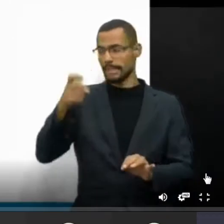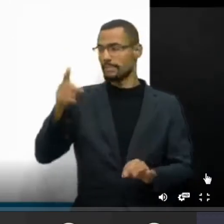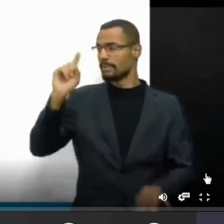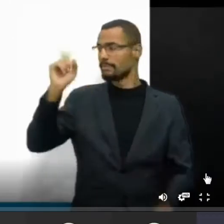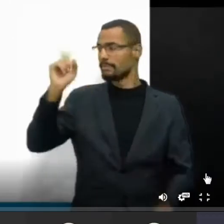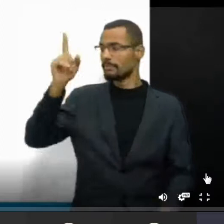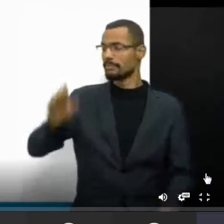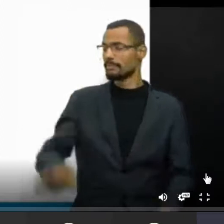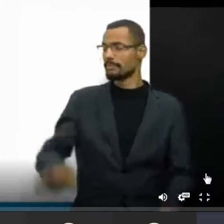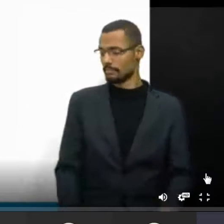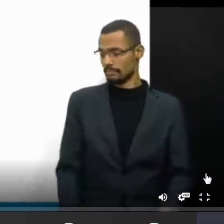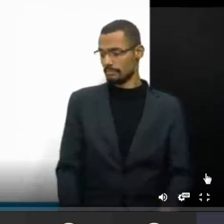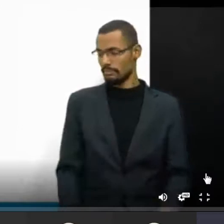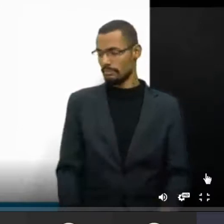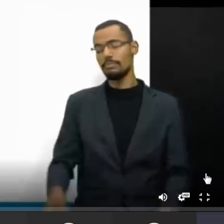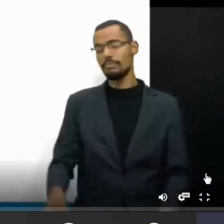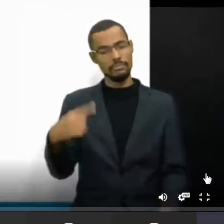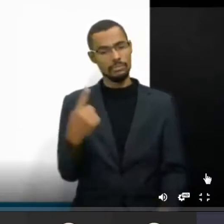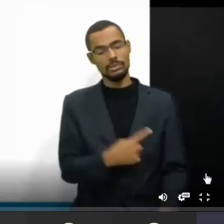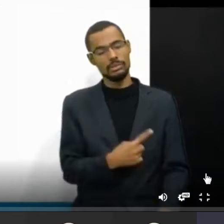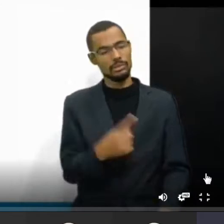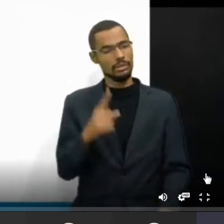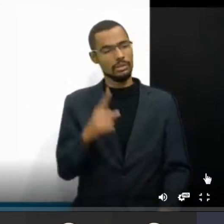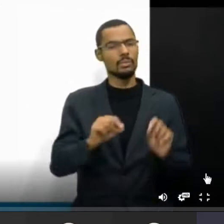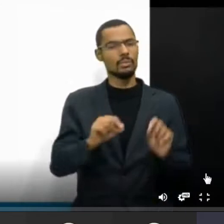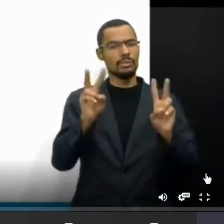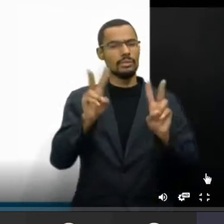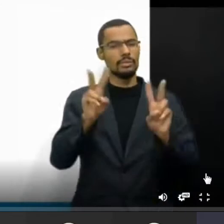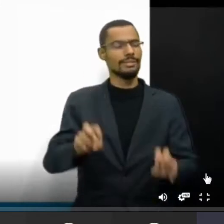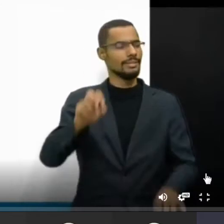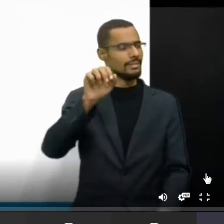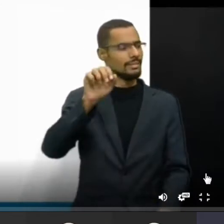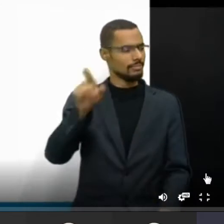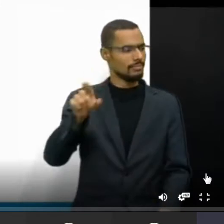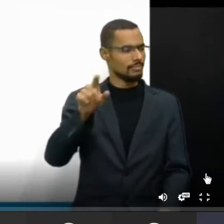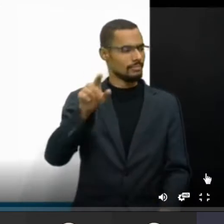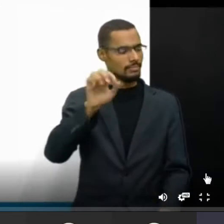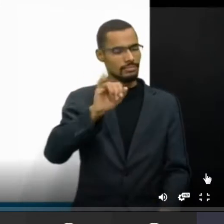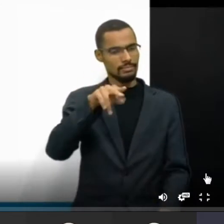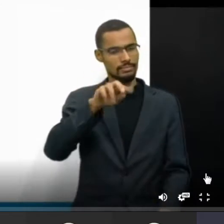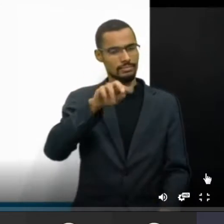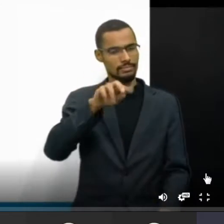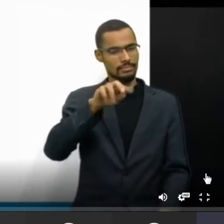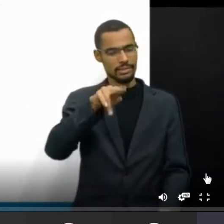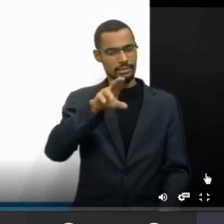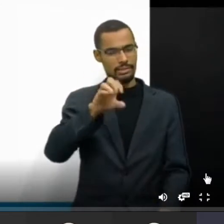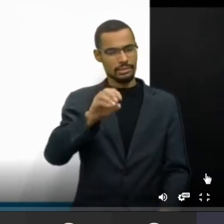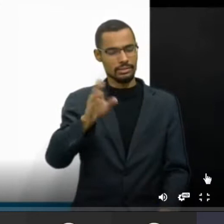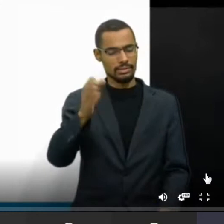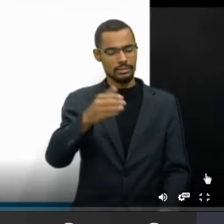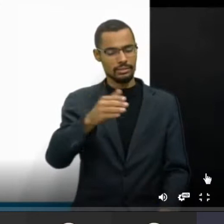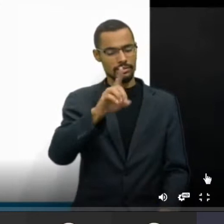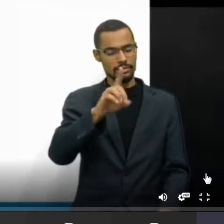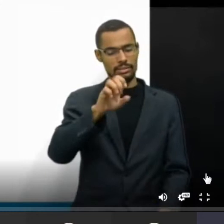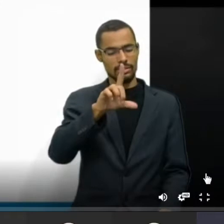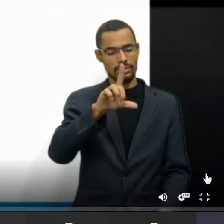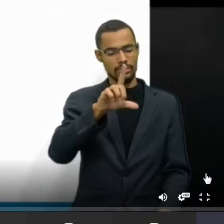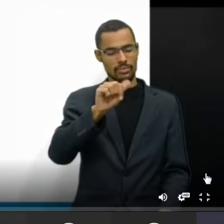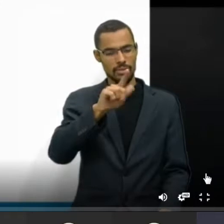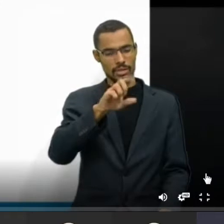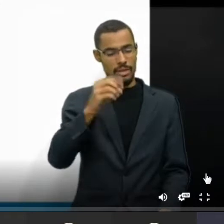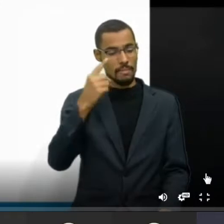Vamos ver o intestino delgado. Então, o intestino delgado, ele é formado por 3 regiões. Então, a